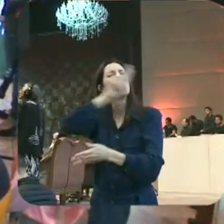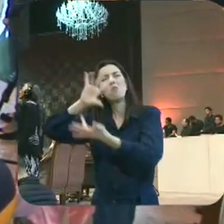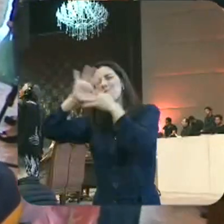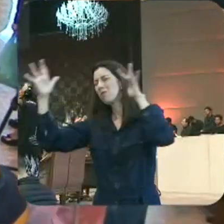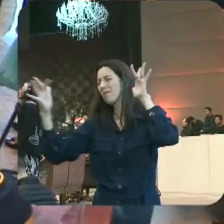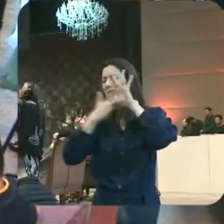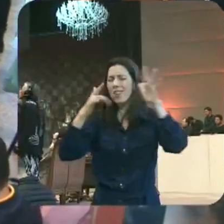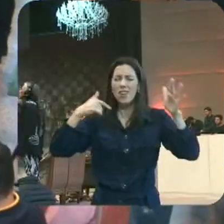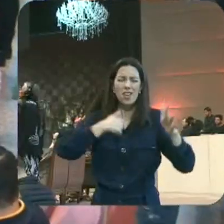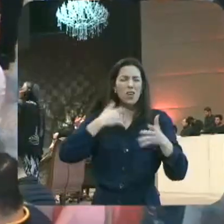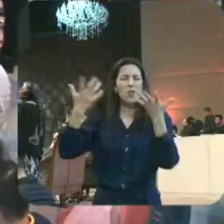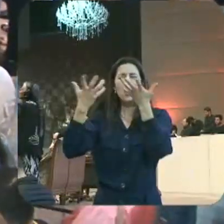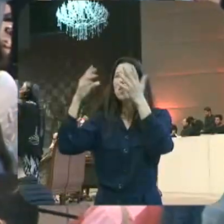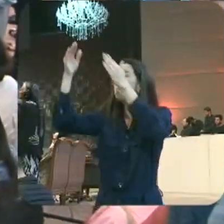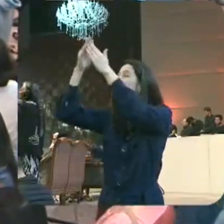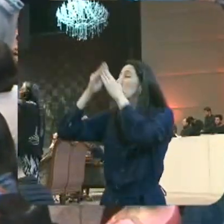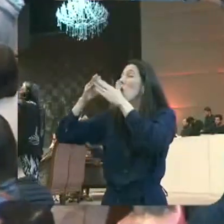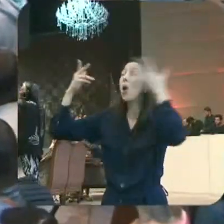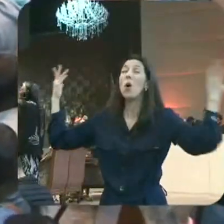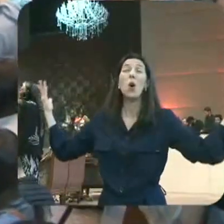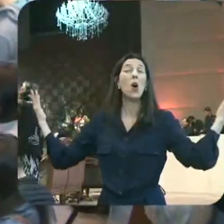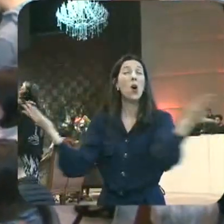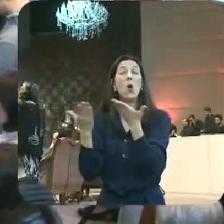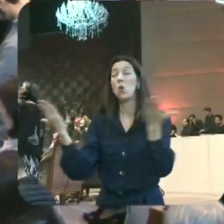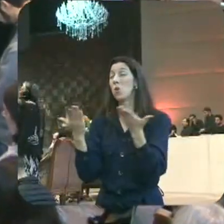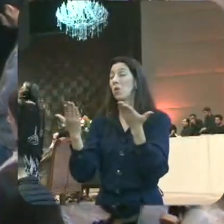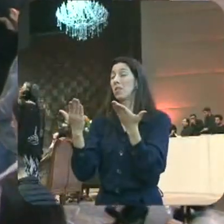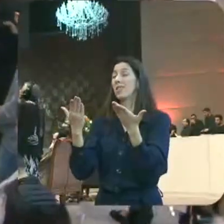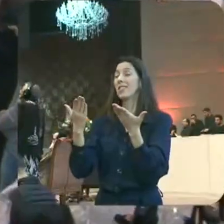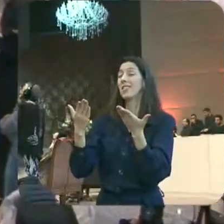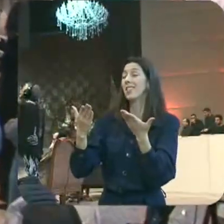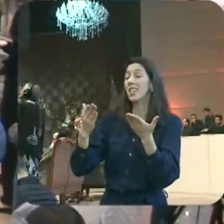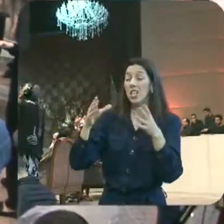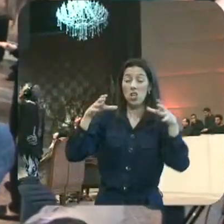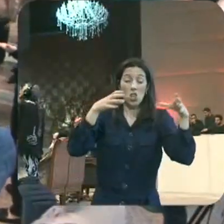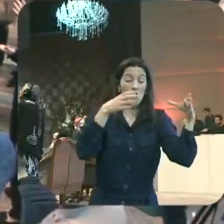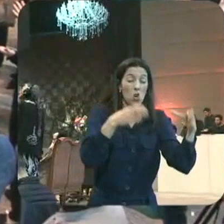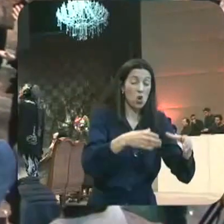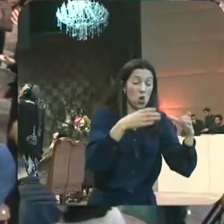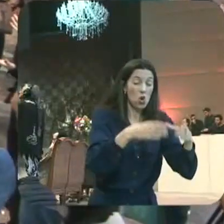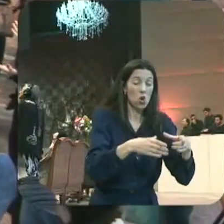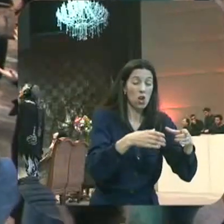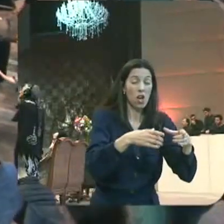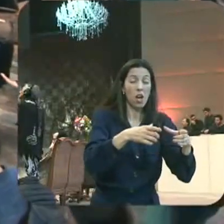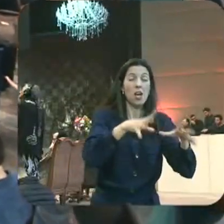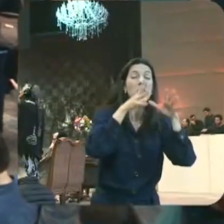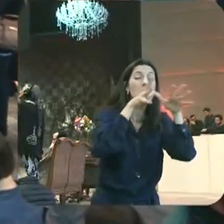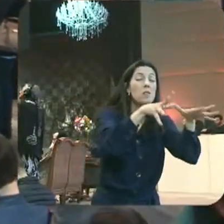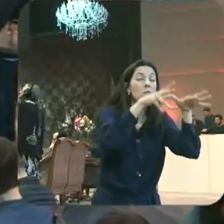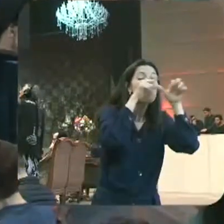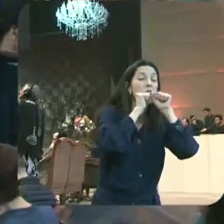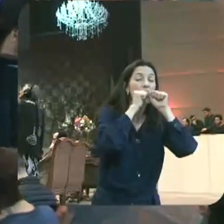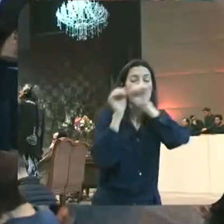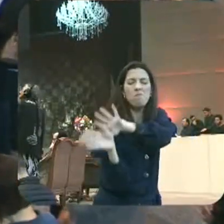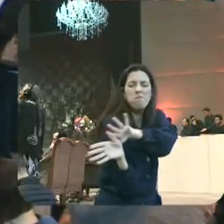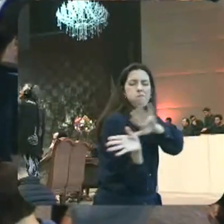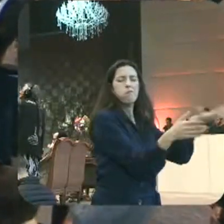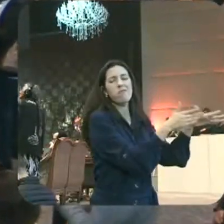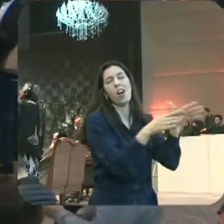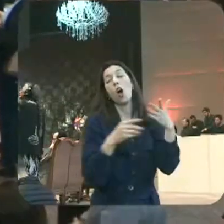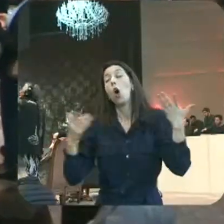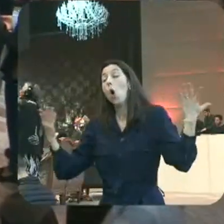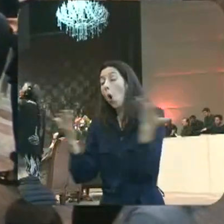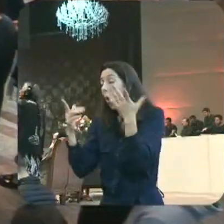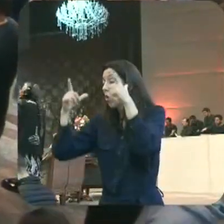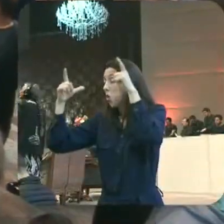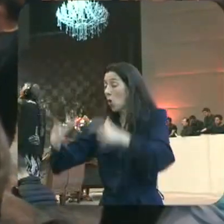hoje, hoje, Senhor, passe o vale da desgraça e comece hoje a